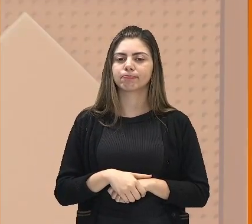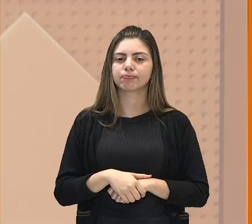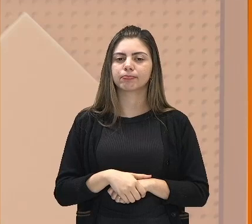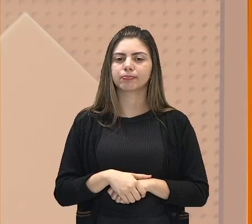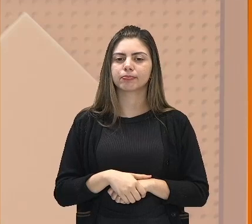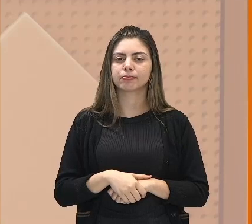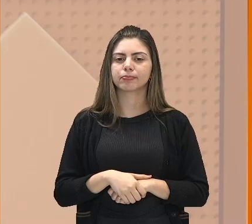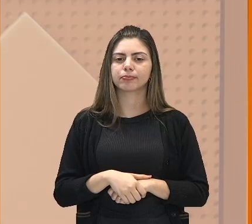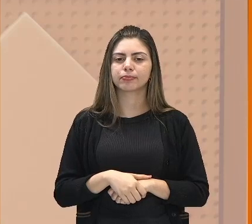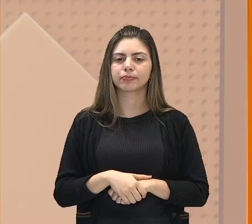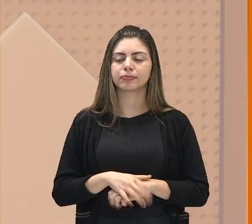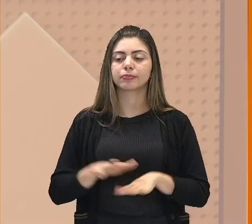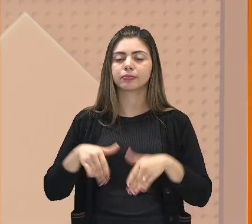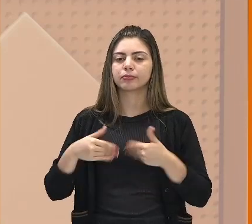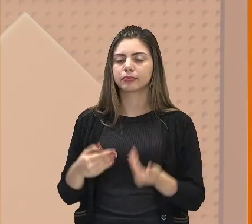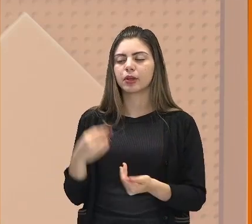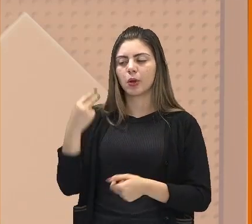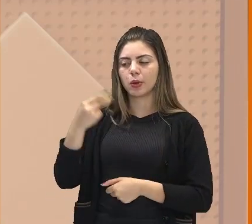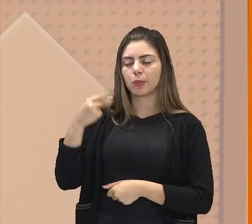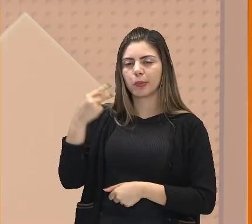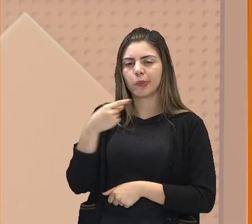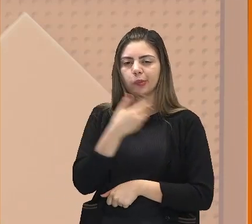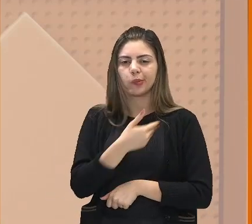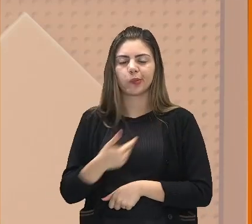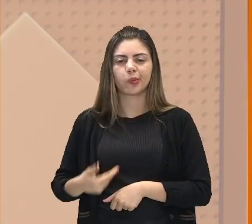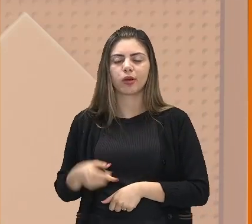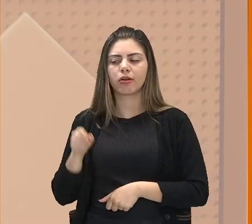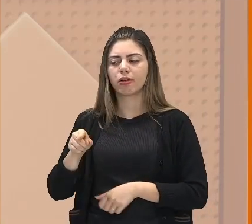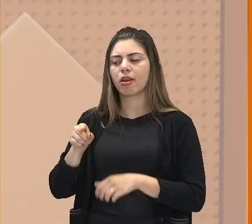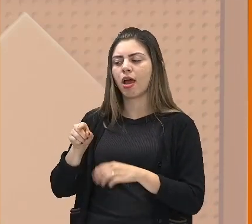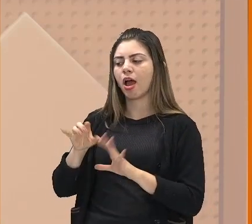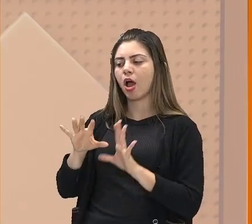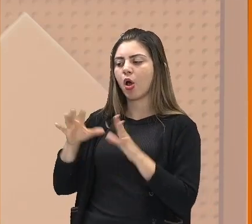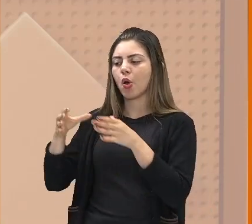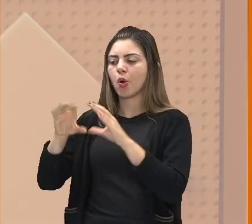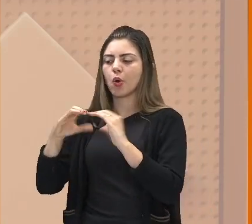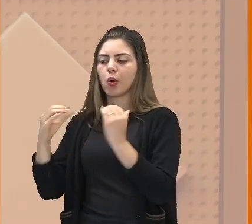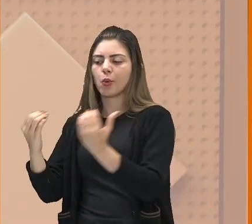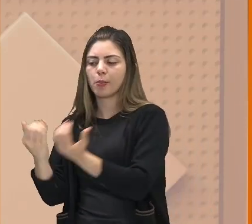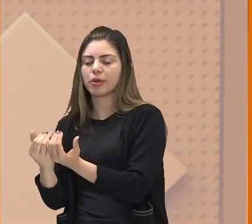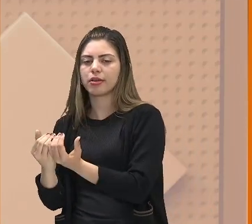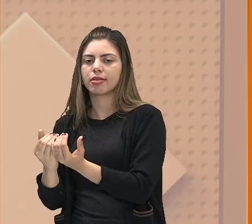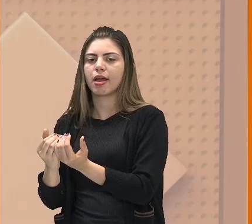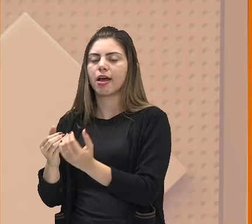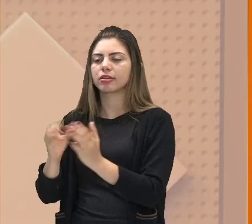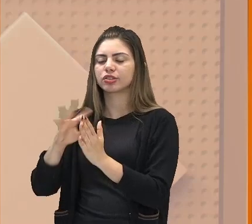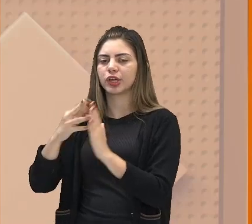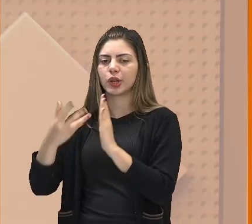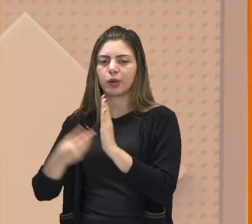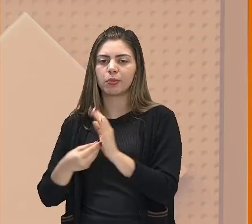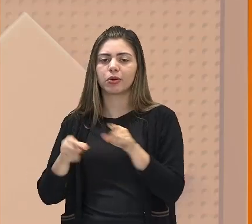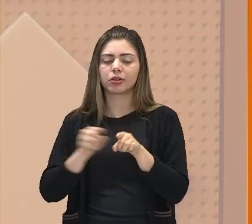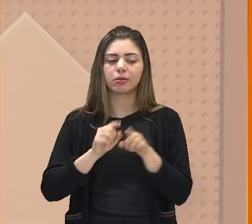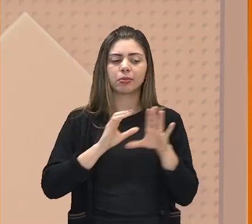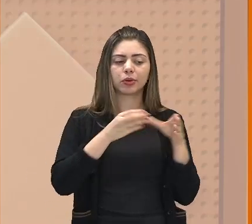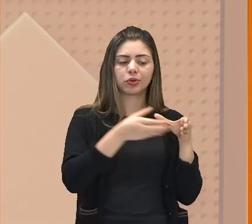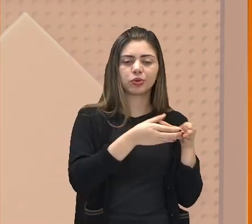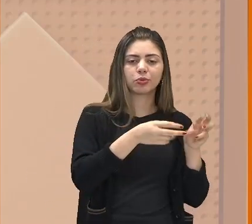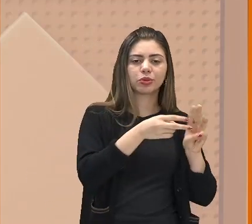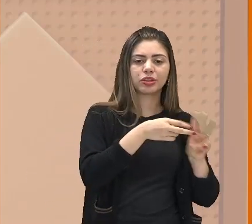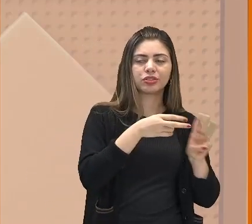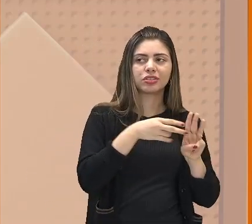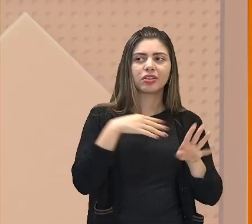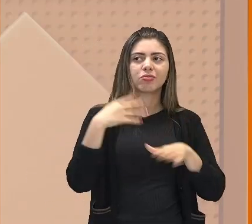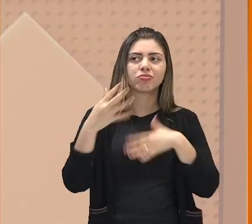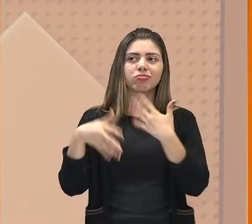né, de políticas públicas, as comunidades quilombolas e os povos indígenas foram inseridos tardiamente. De